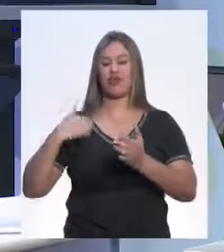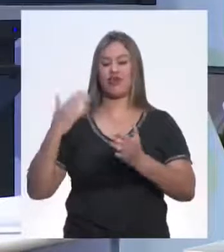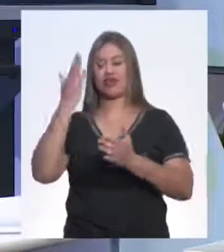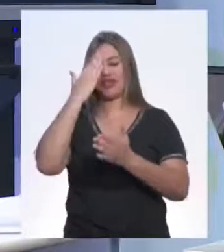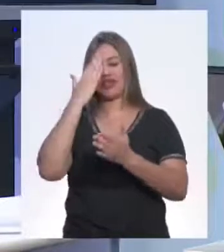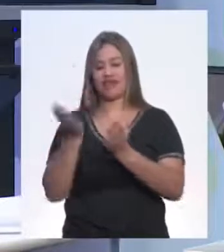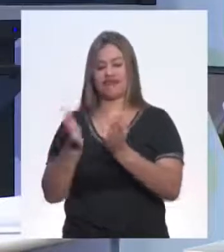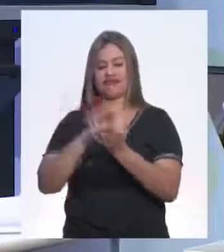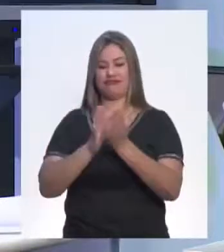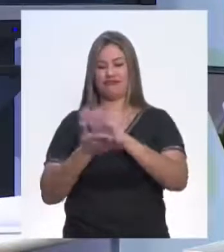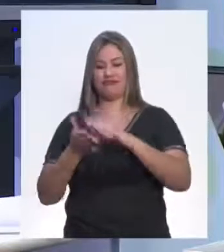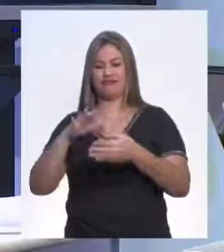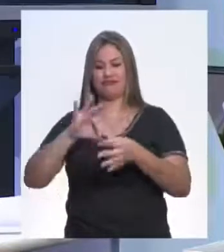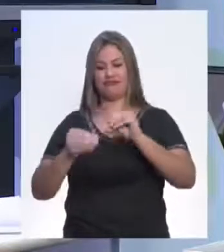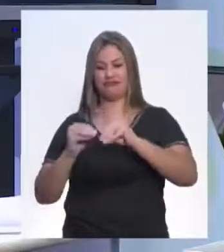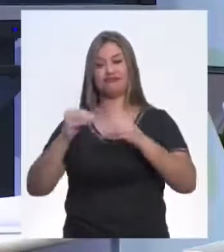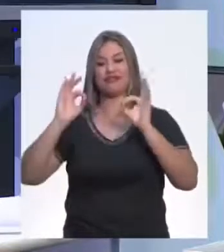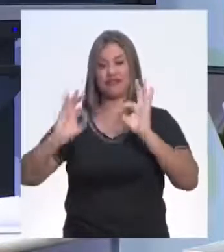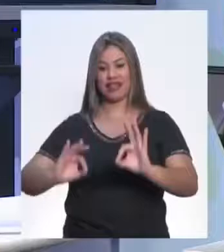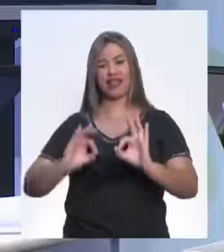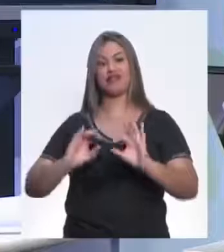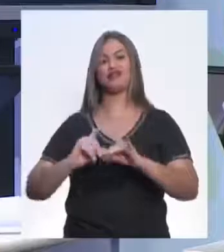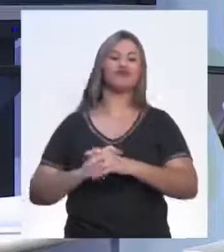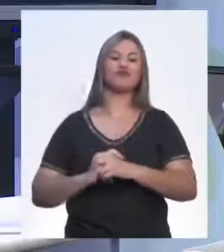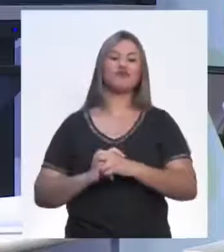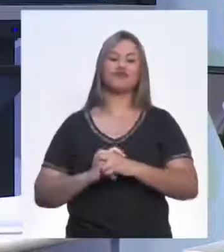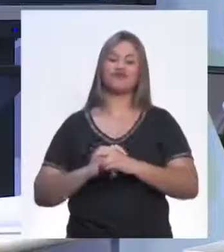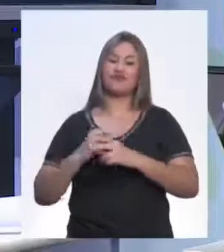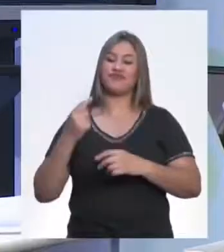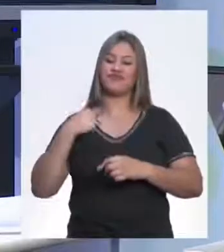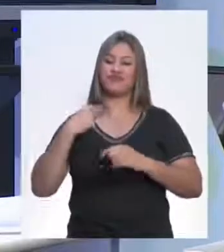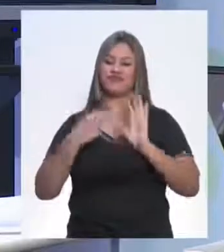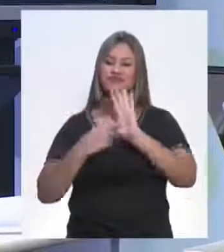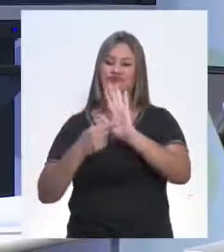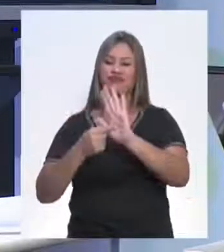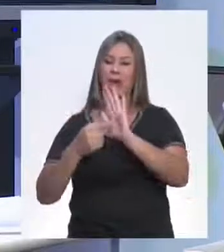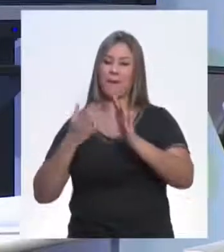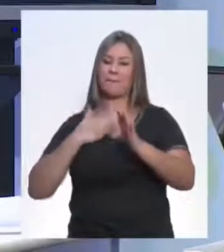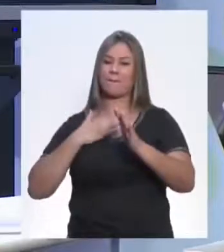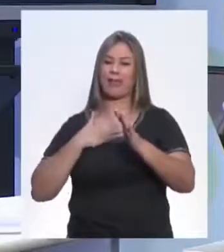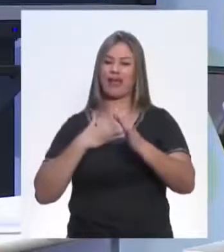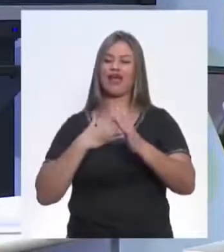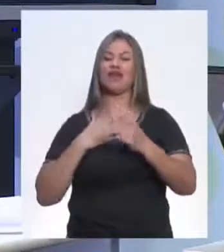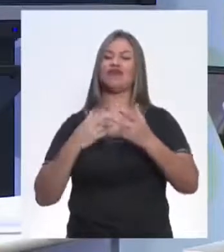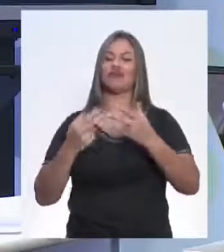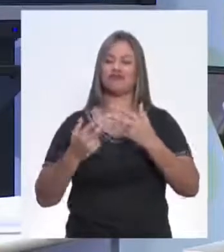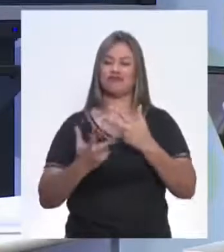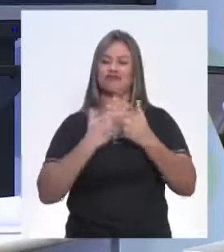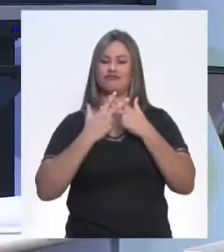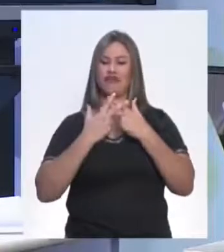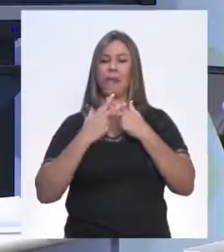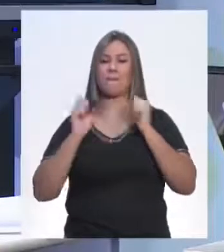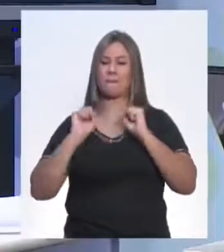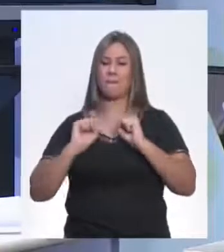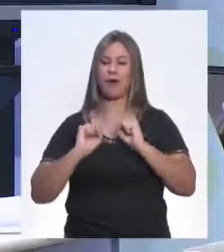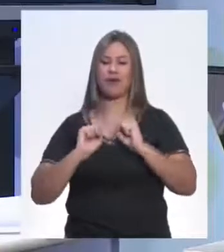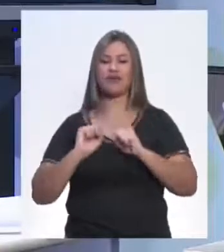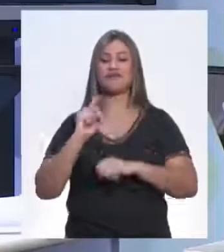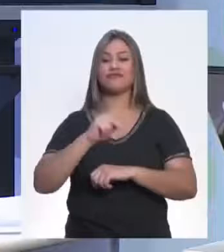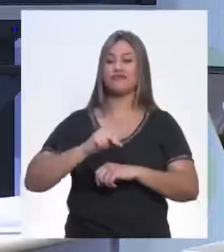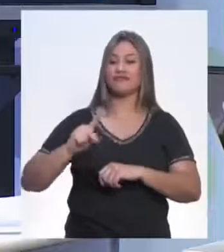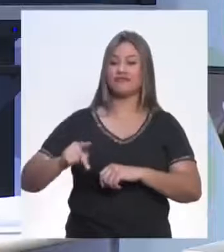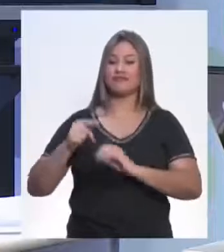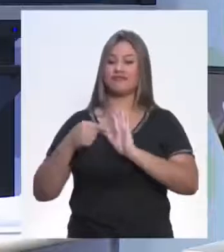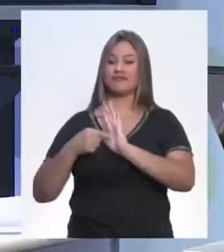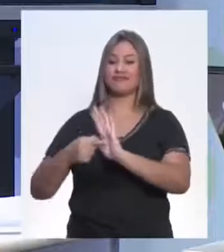até mostrar o meu aqui, ó, se vocês quiserem colocar depois lá na hashtag lá, construam de vocês. Deixam lá, mostra para o seu